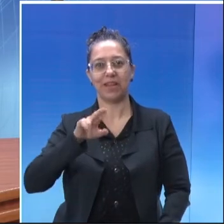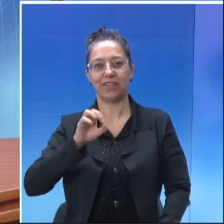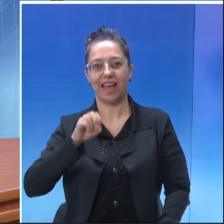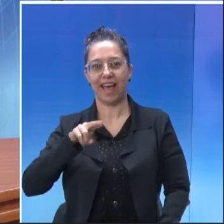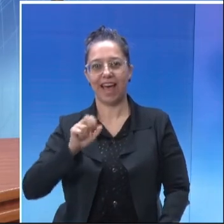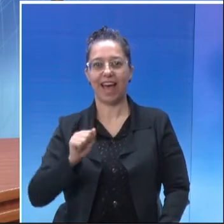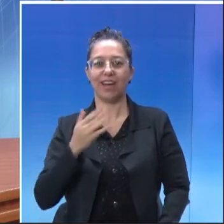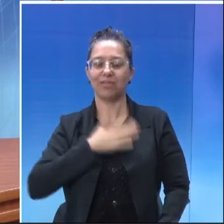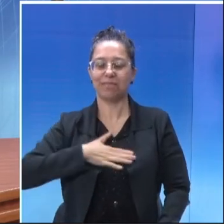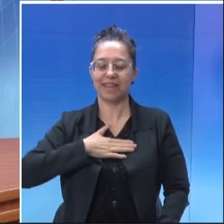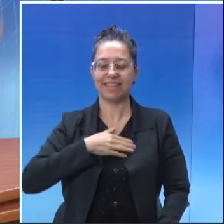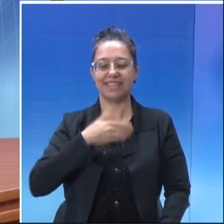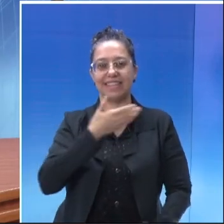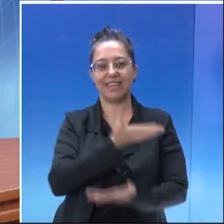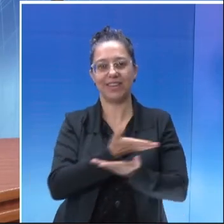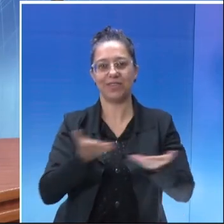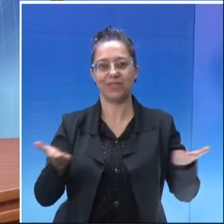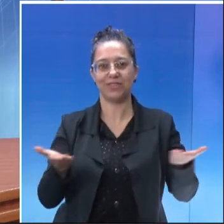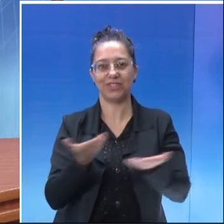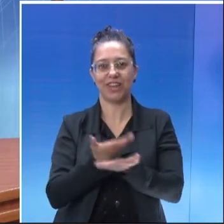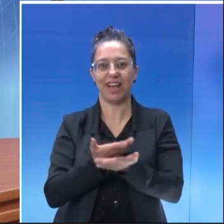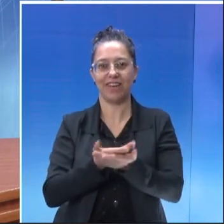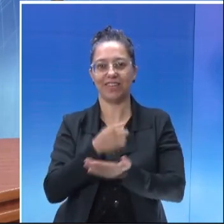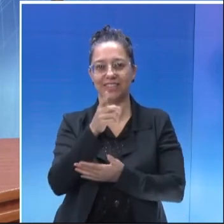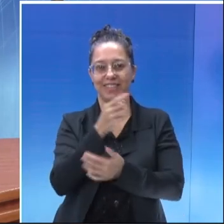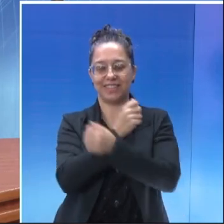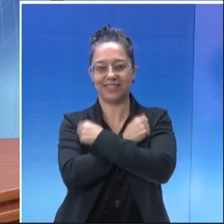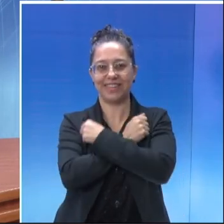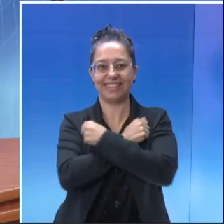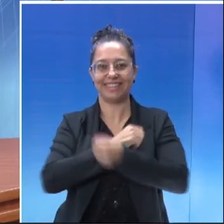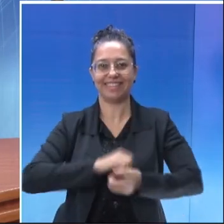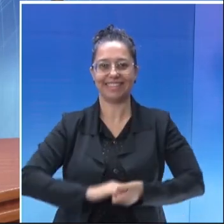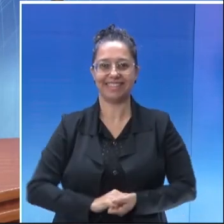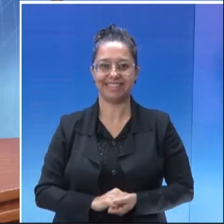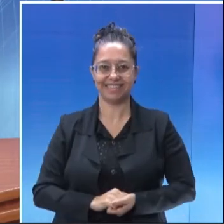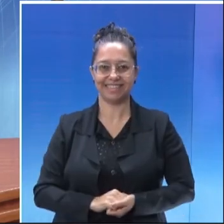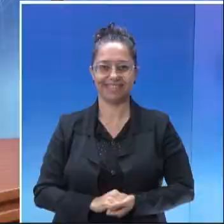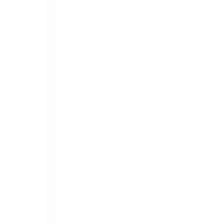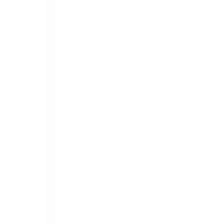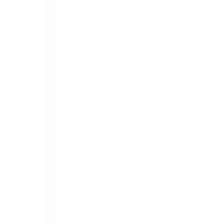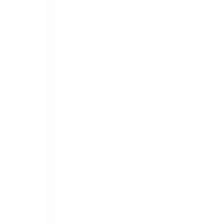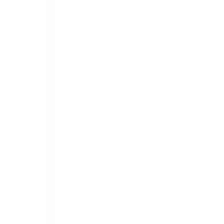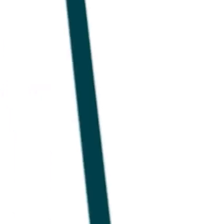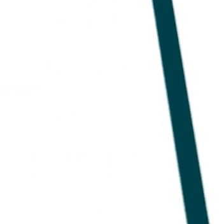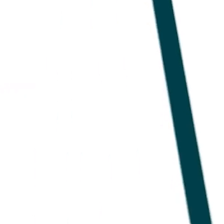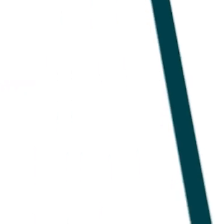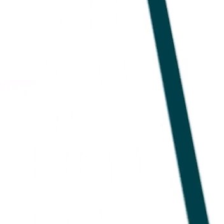no Enem. Meu nome é Leonardo Henrique. Foi um prazer dar aula para vocês. Abraços!